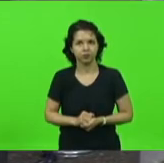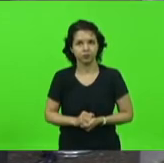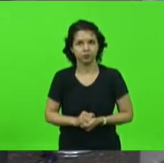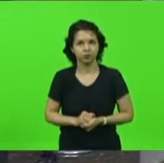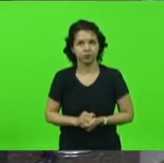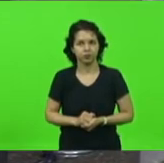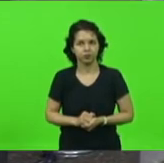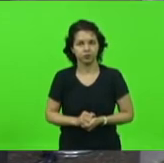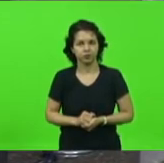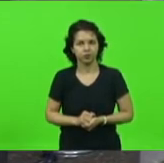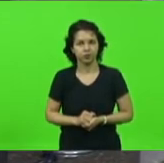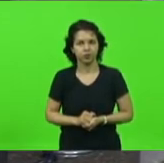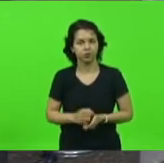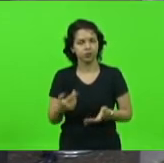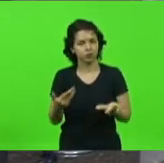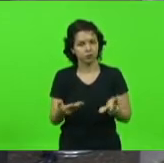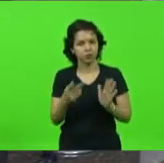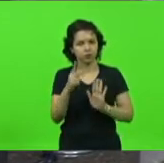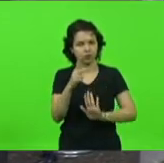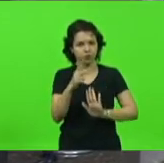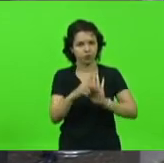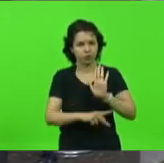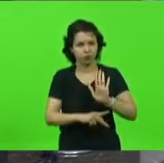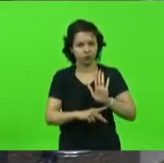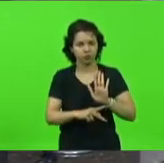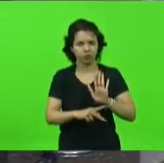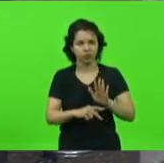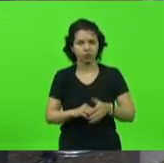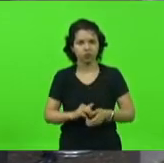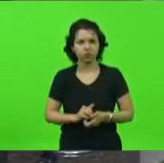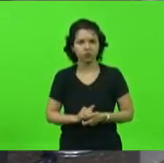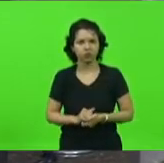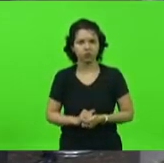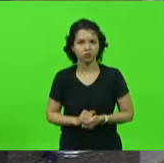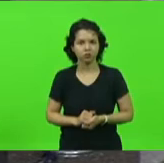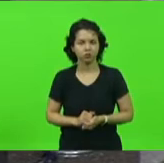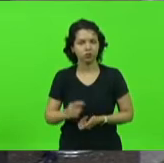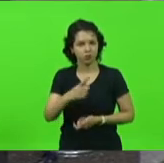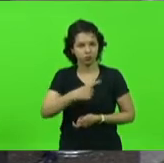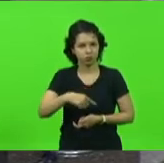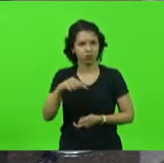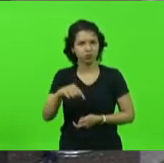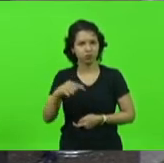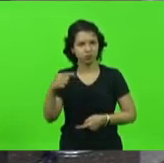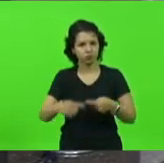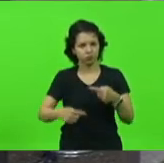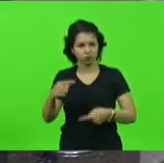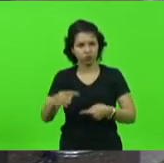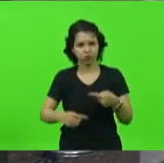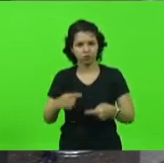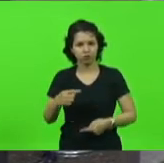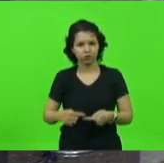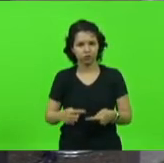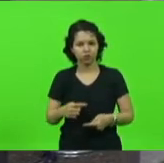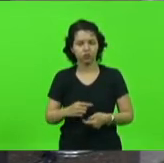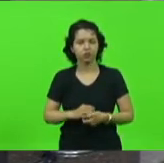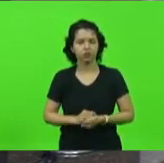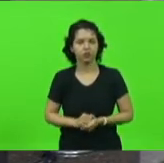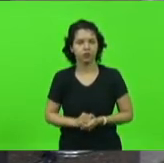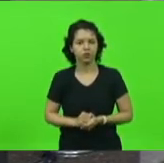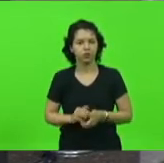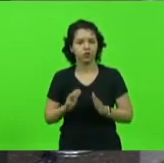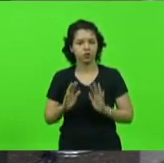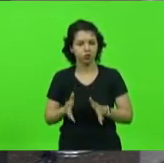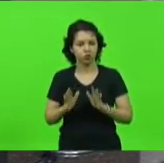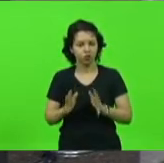o presente projeto, do qual estamos debatendo, ele já passou